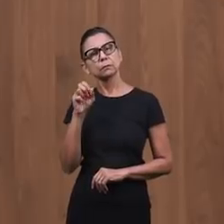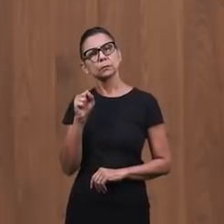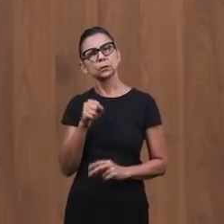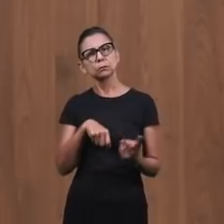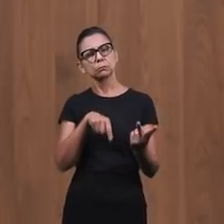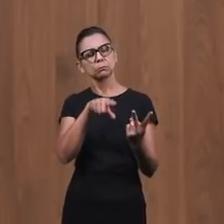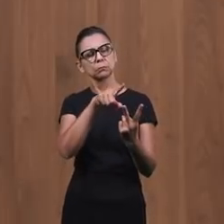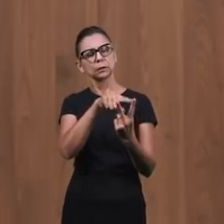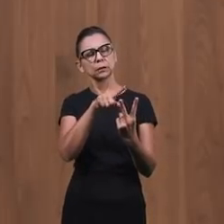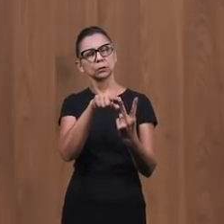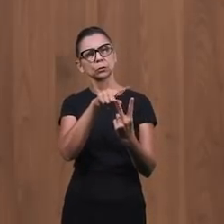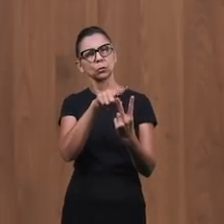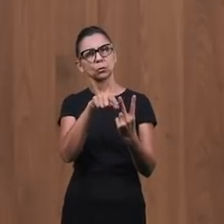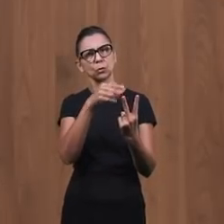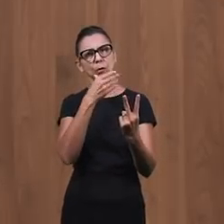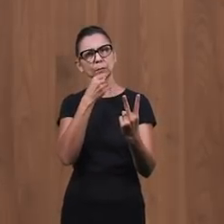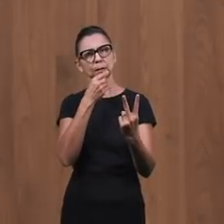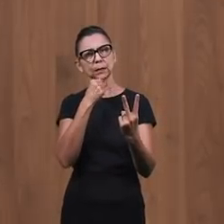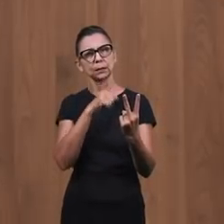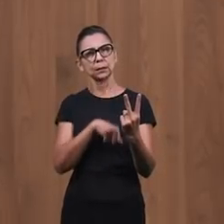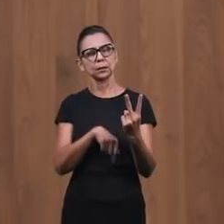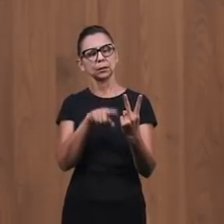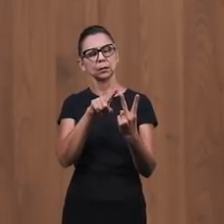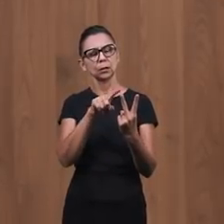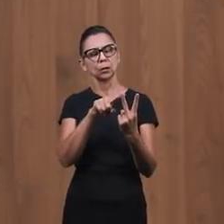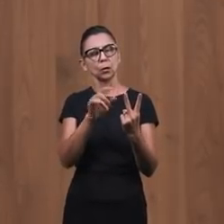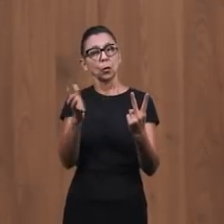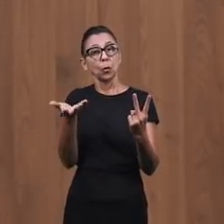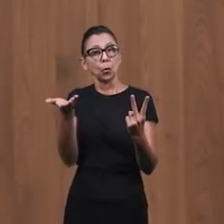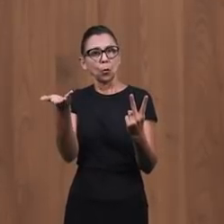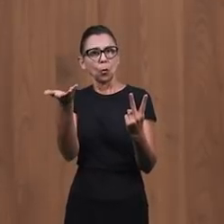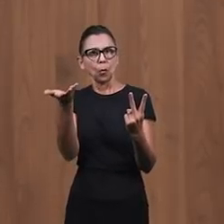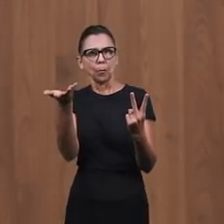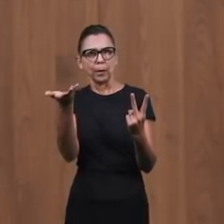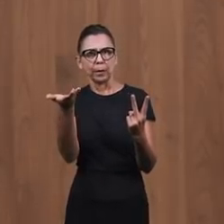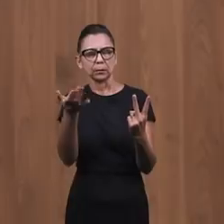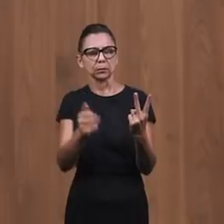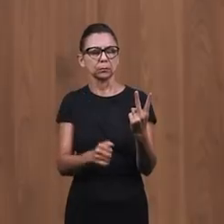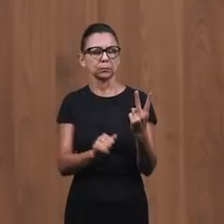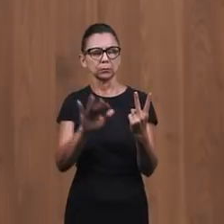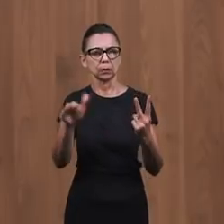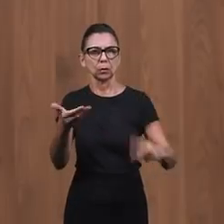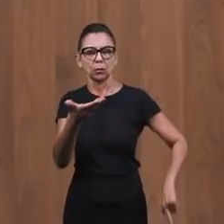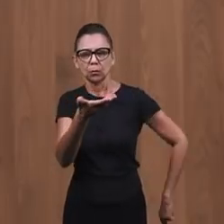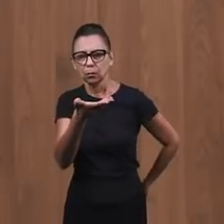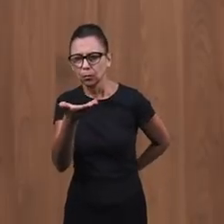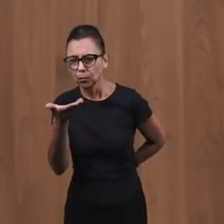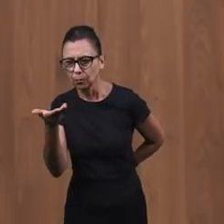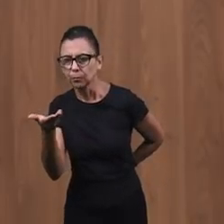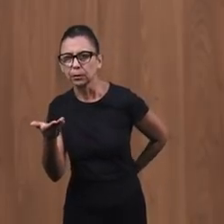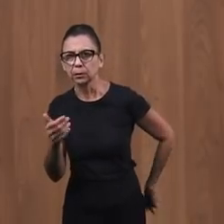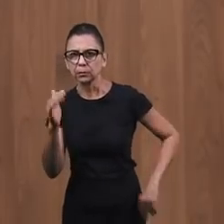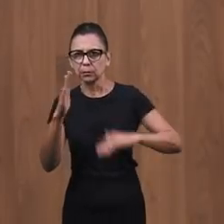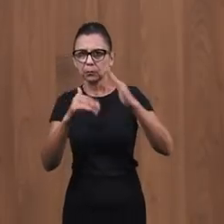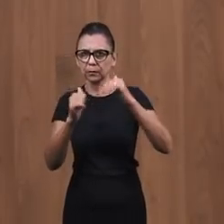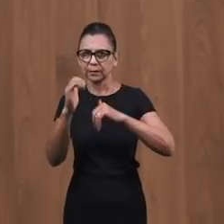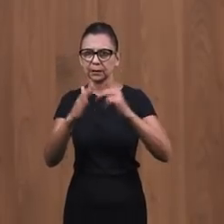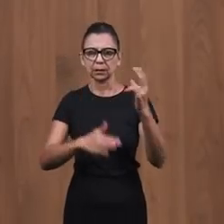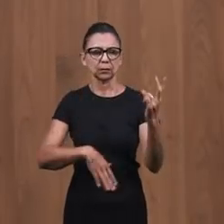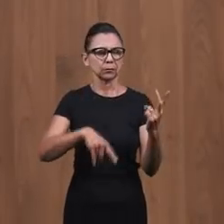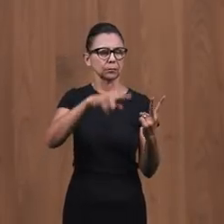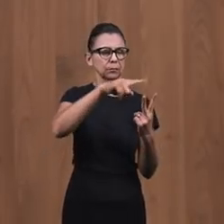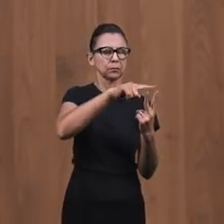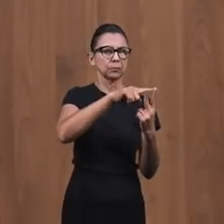Certo dia, o copeiro e o padeiro, quando José chegou, viu que eles estavam com um semblante triste,